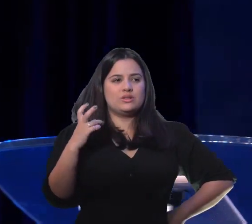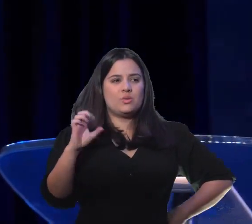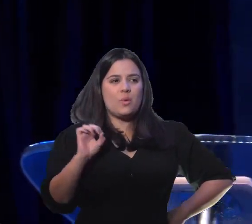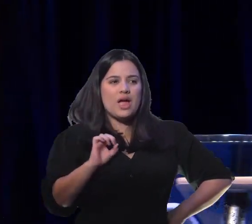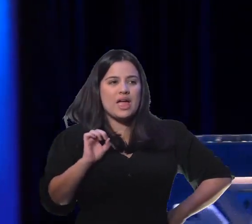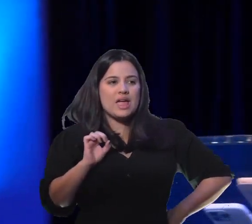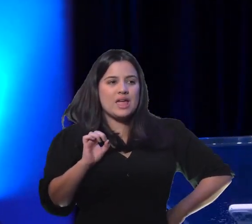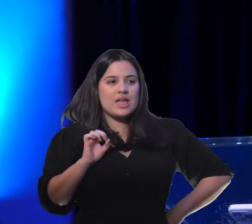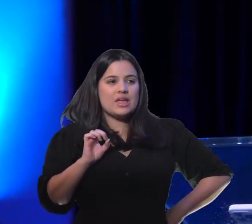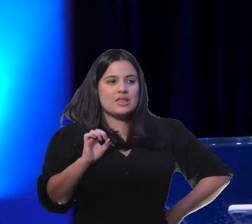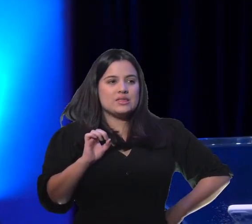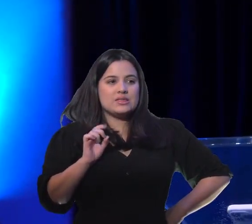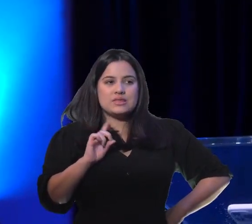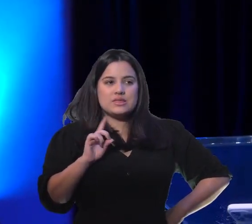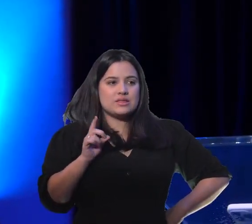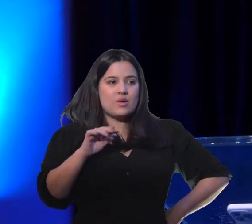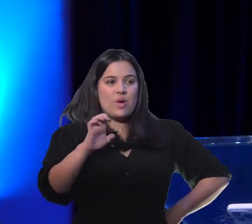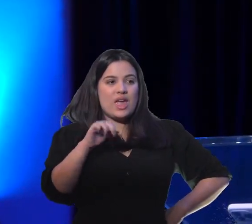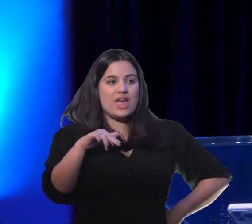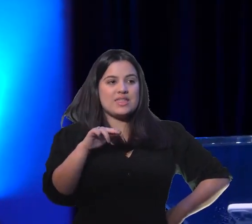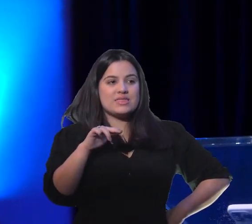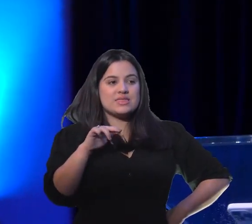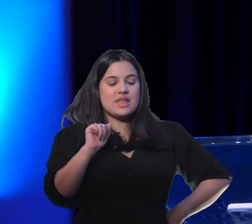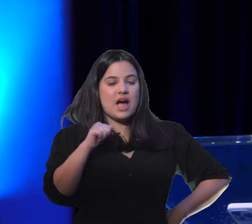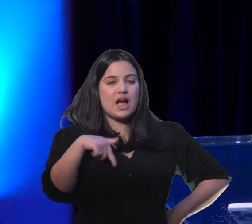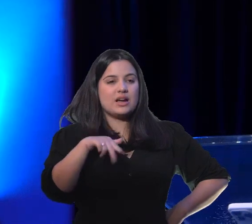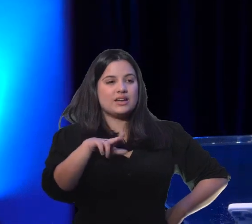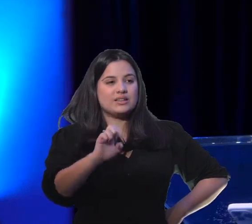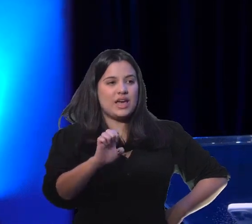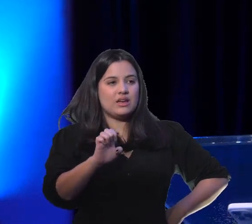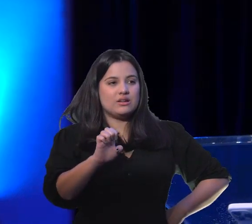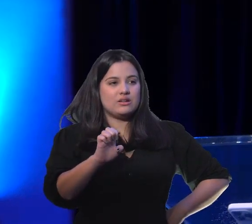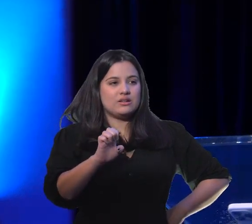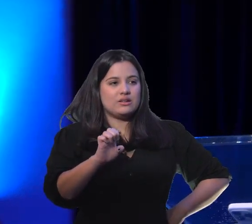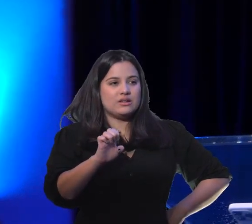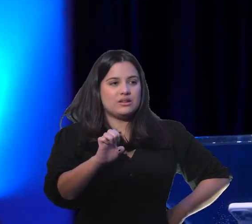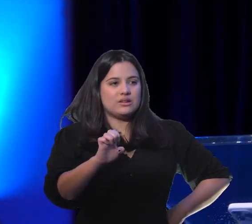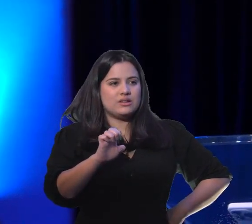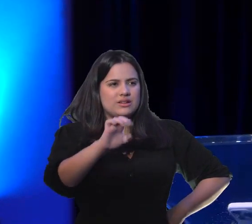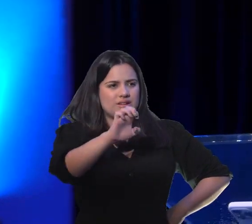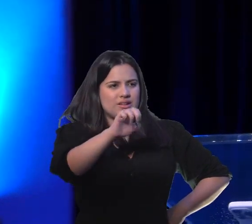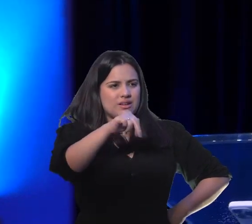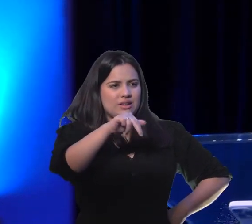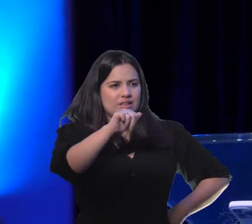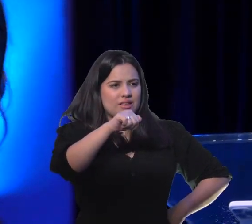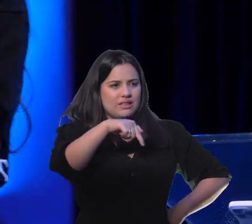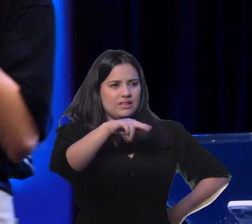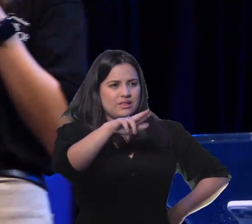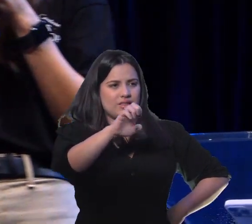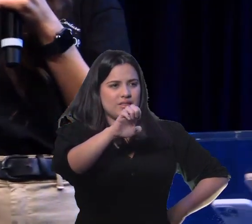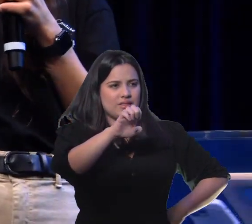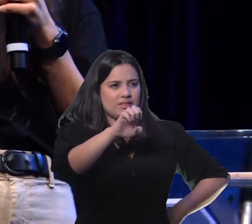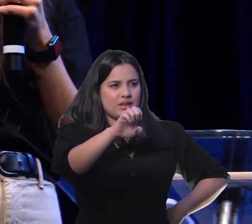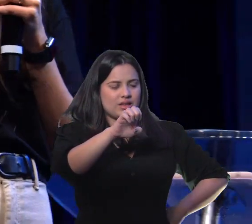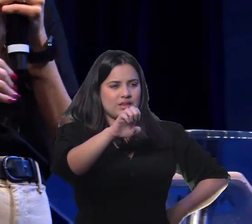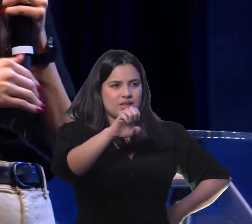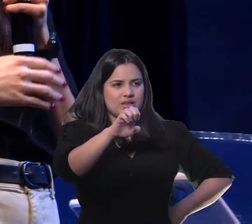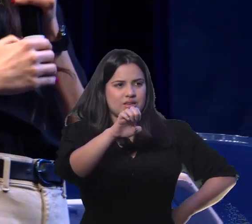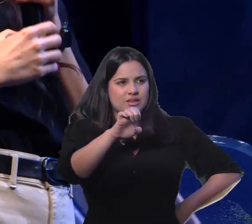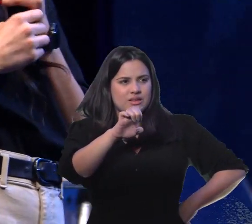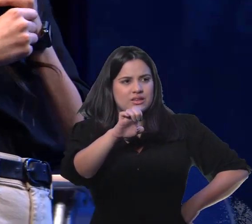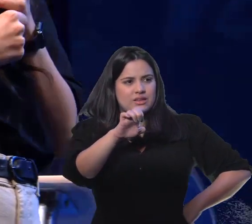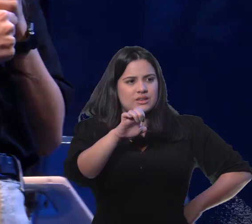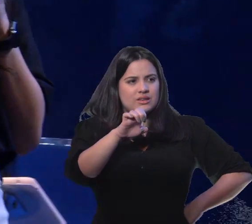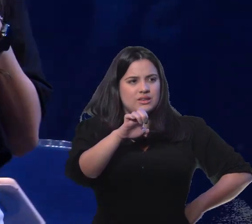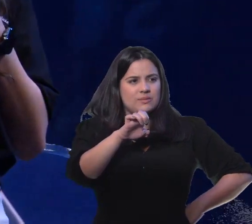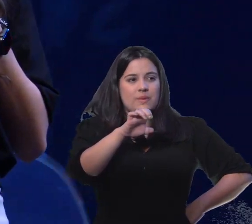né? 1,60. Daqui uns 2 semanas você vai para 1,80, né? Porque adolescente cresce assim, tipo, do dia para a noite